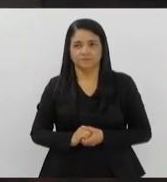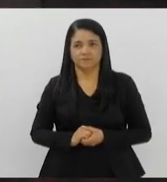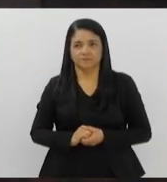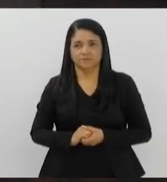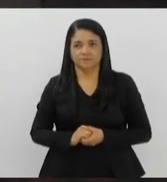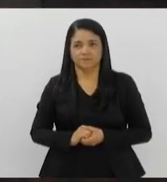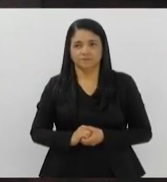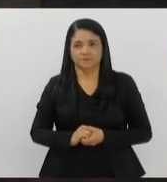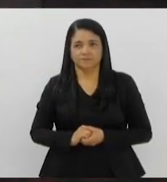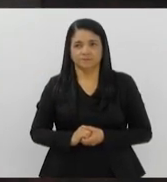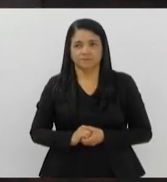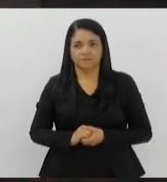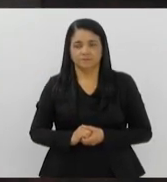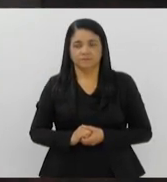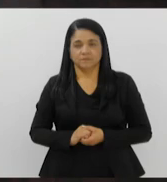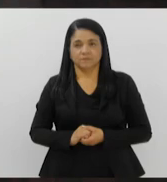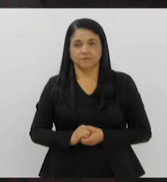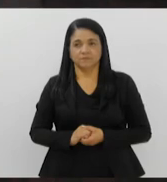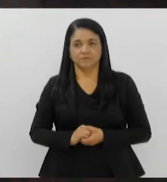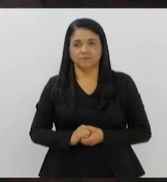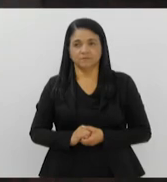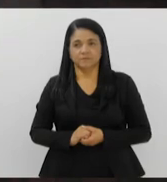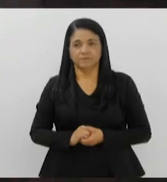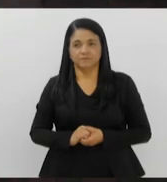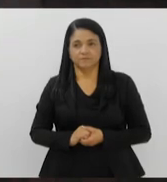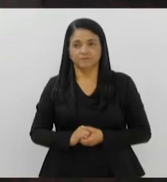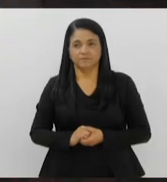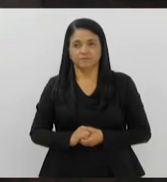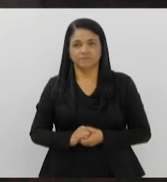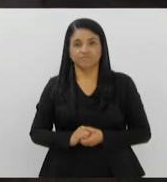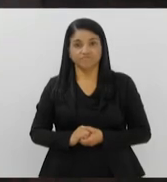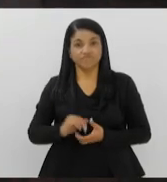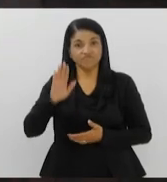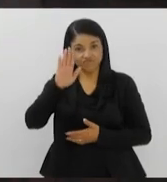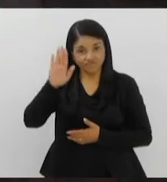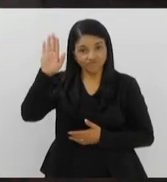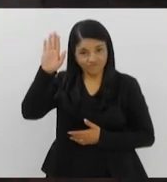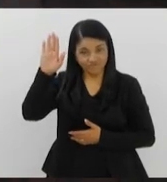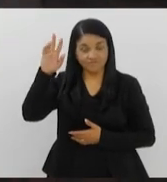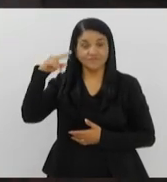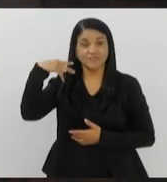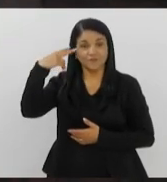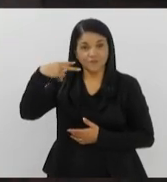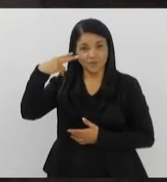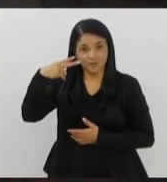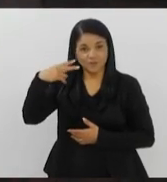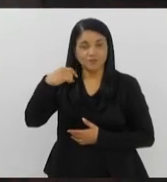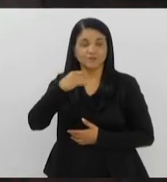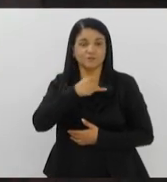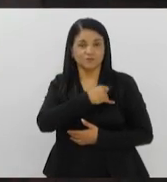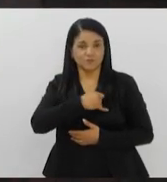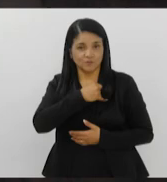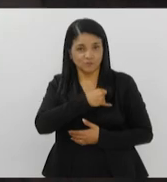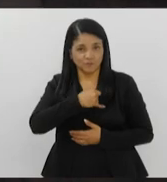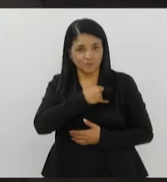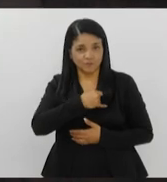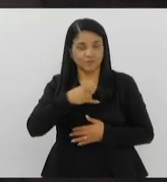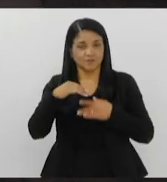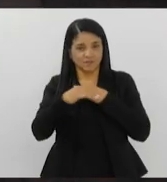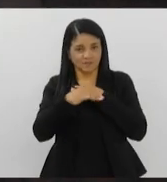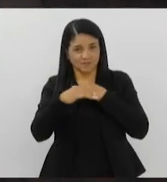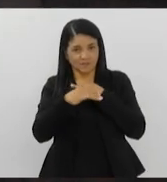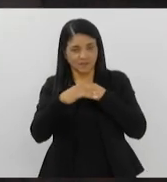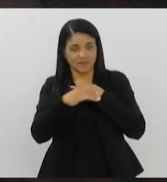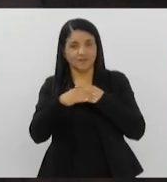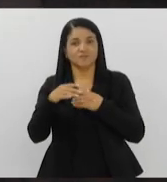mais dos aí dos candidatos a vereadores de São João de Miri da minha cidade que estão aqui a Xuxa